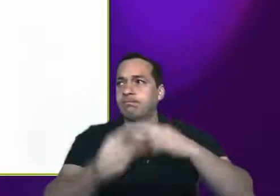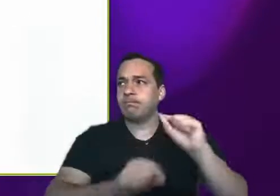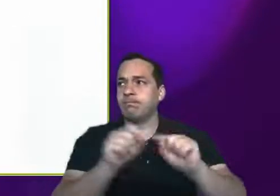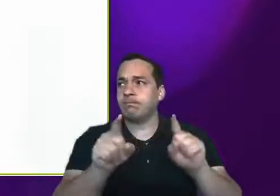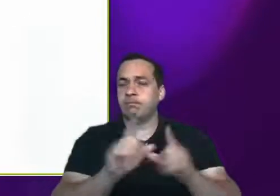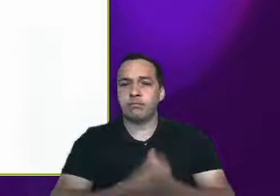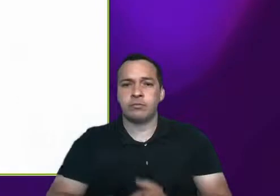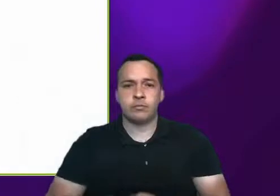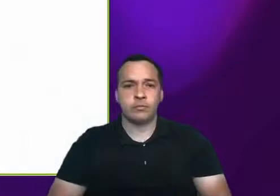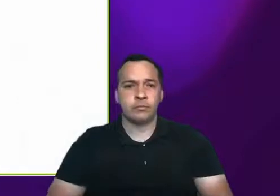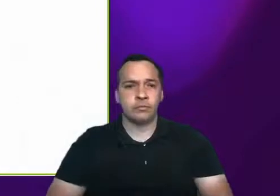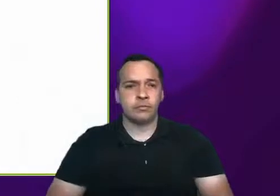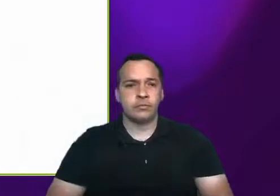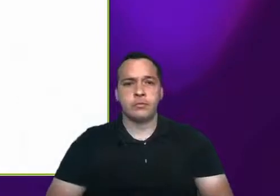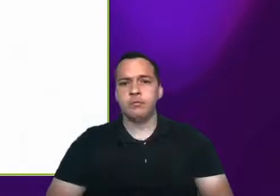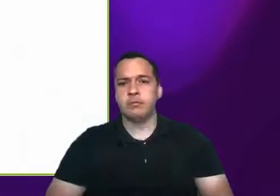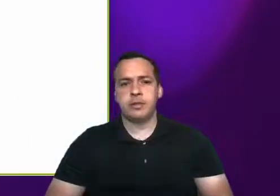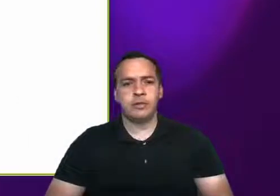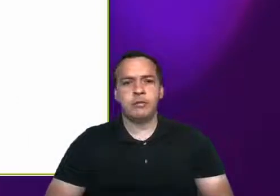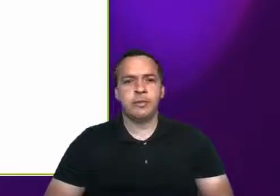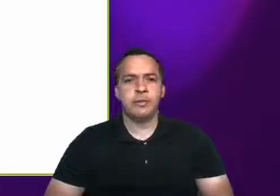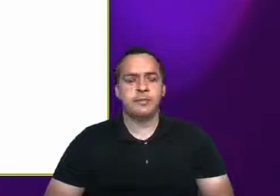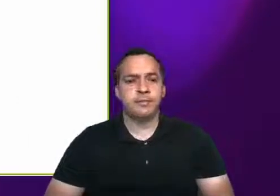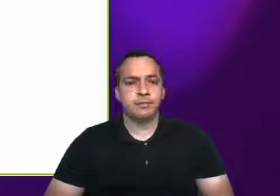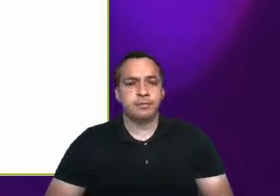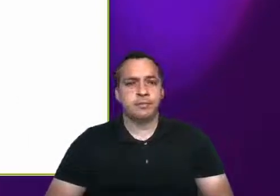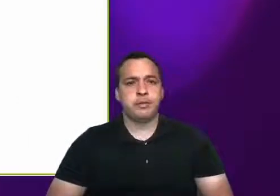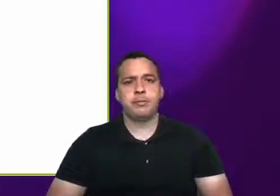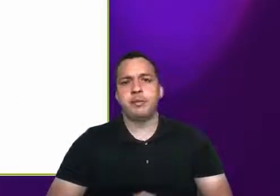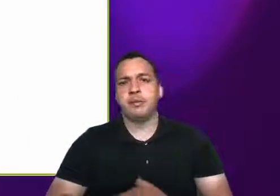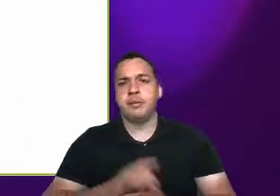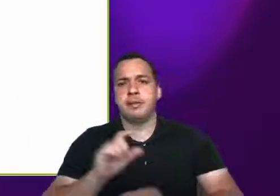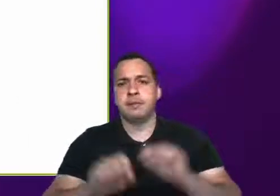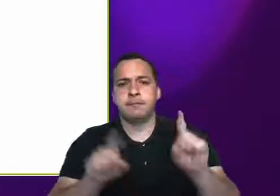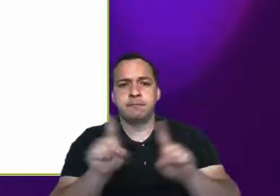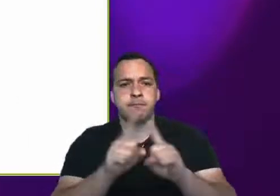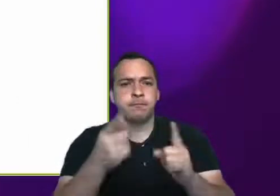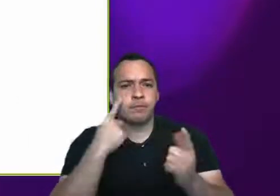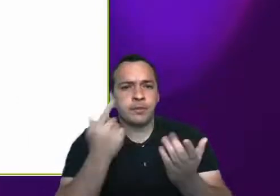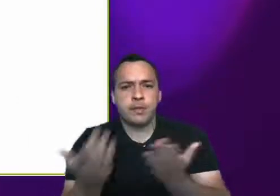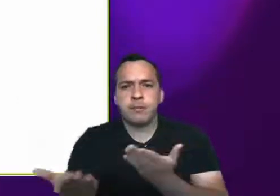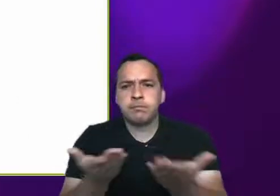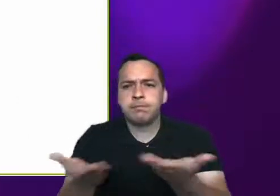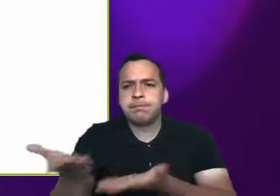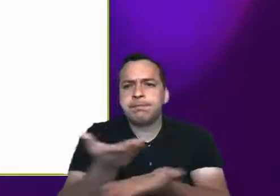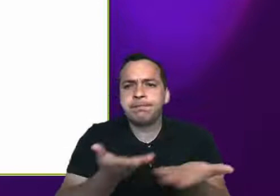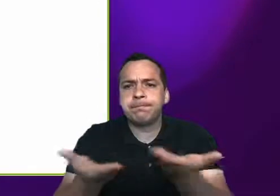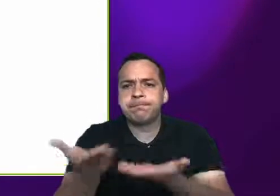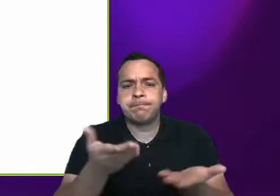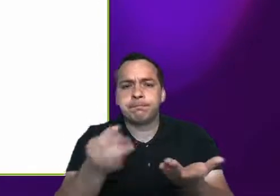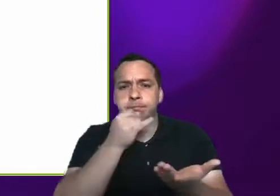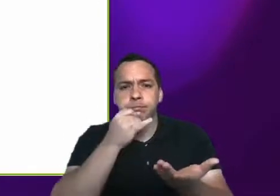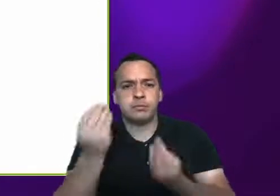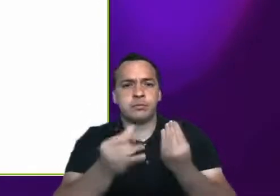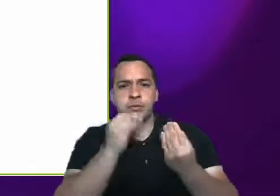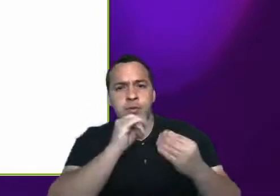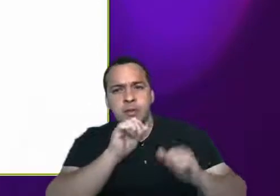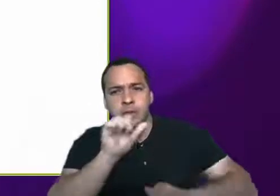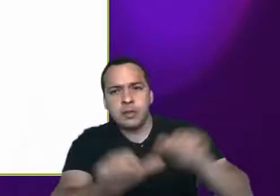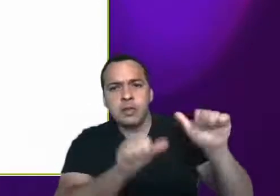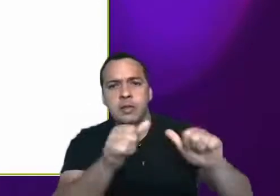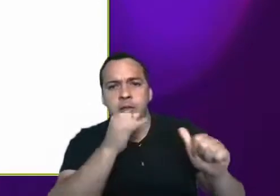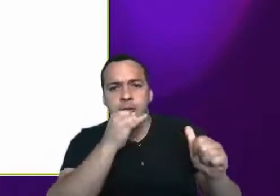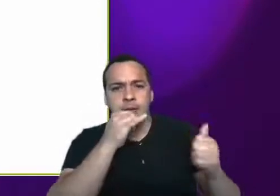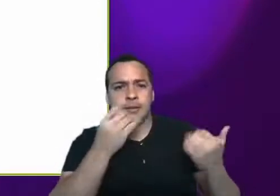estamos criando para os pacientes com critério ou que estão fora do critério, estamos criando esse modelo dinâmico que